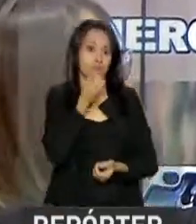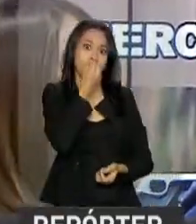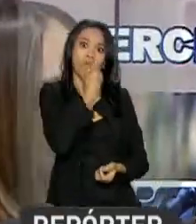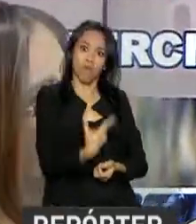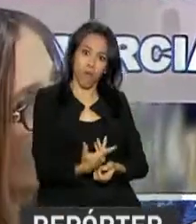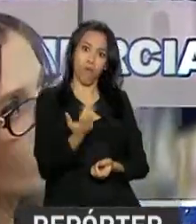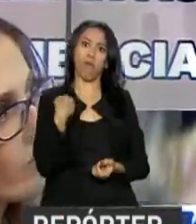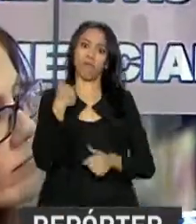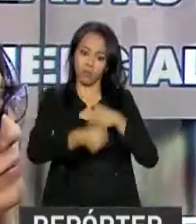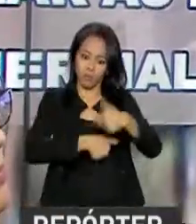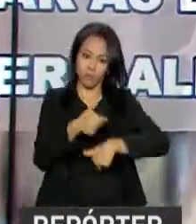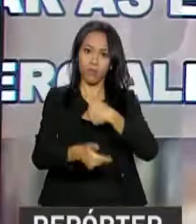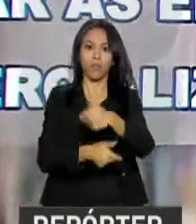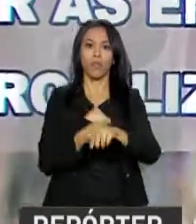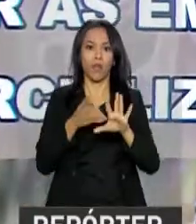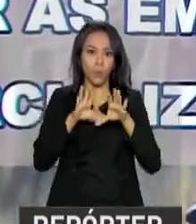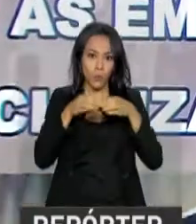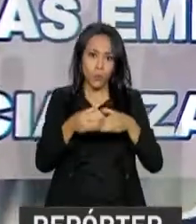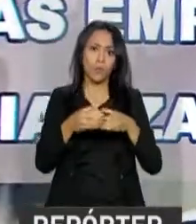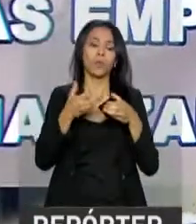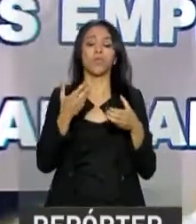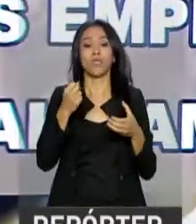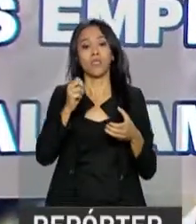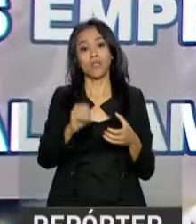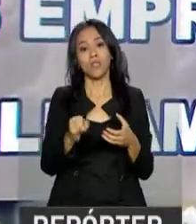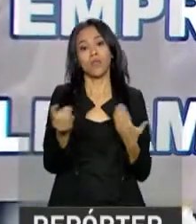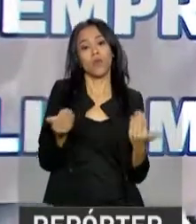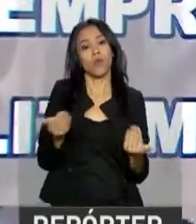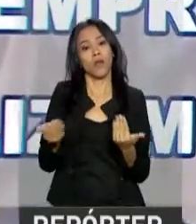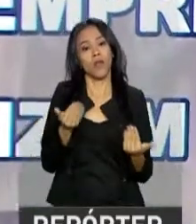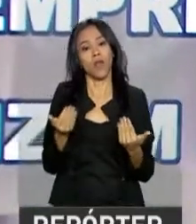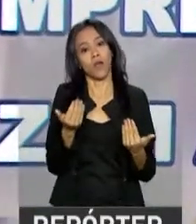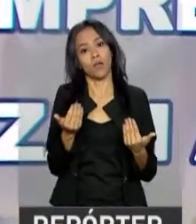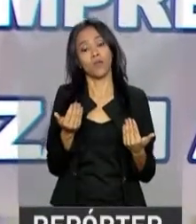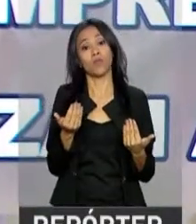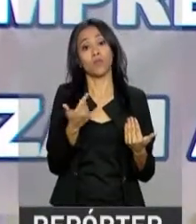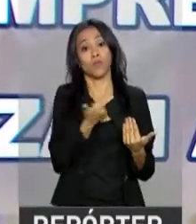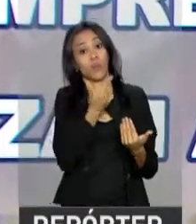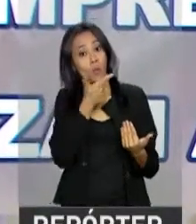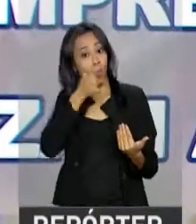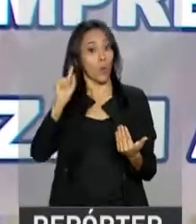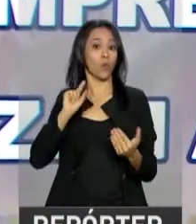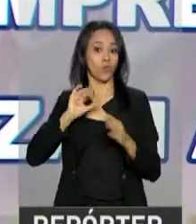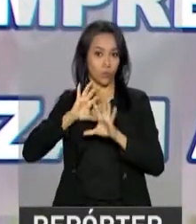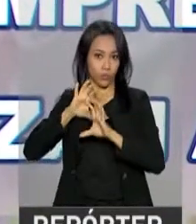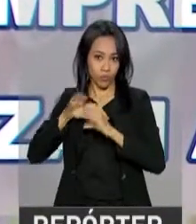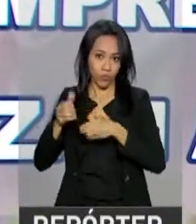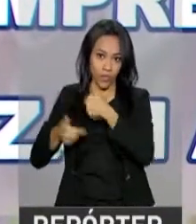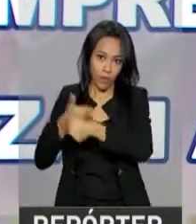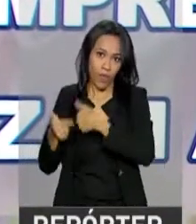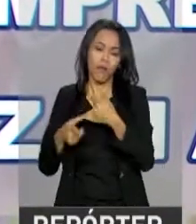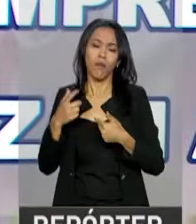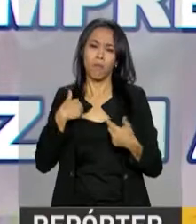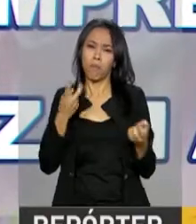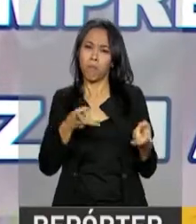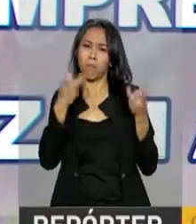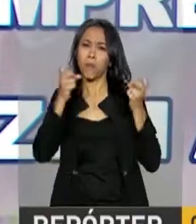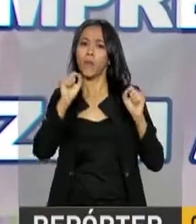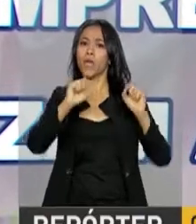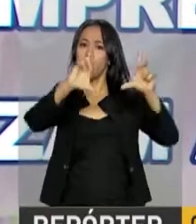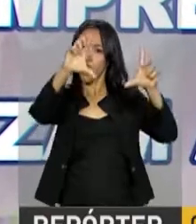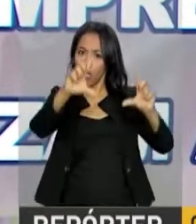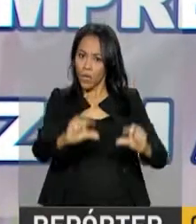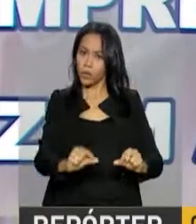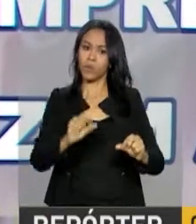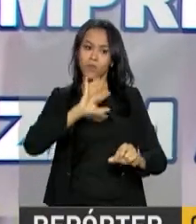apesar de ao compararmos com a operação alta pressão 5 percebemos uma redução da apreensão